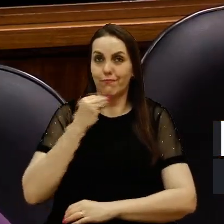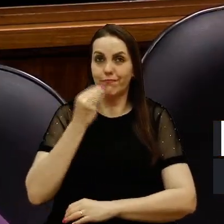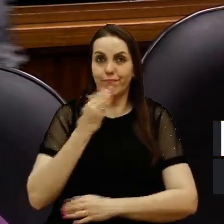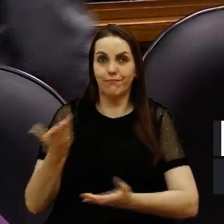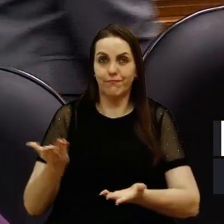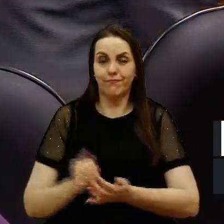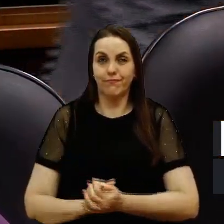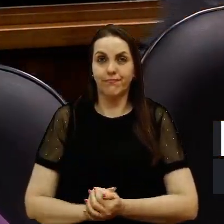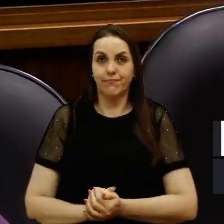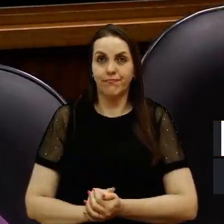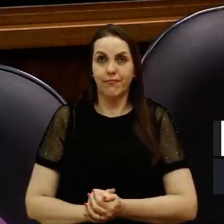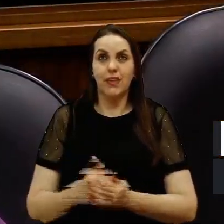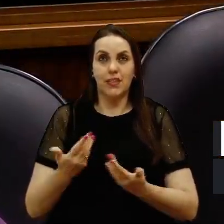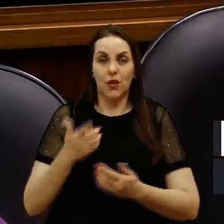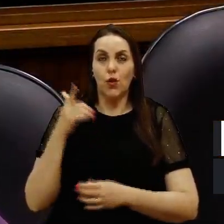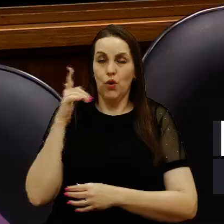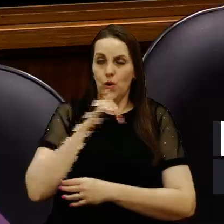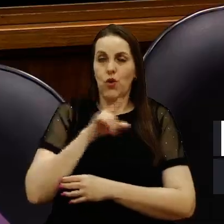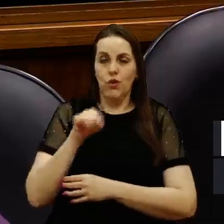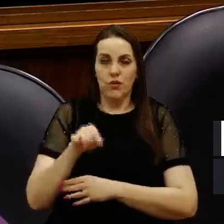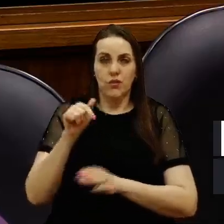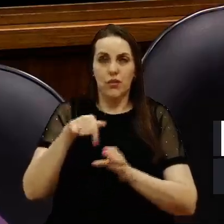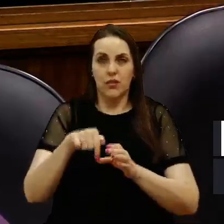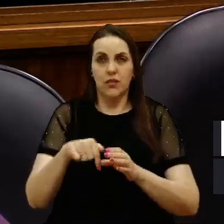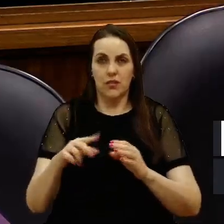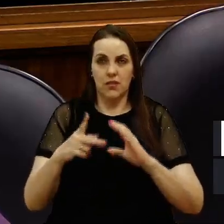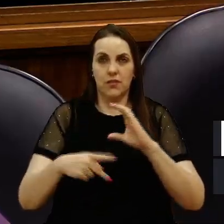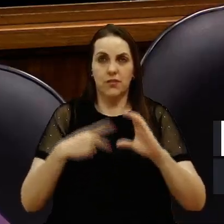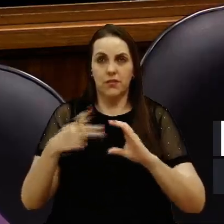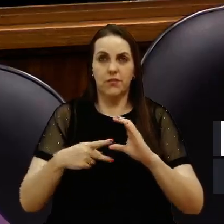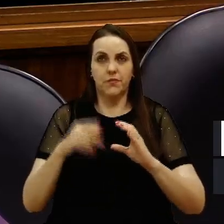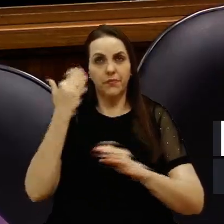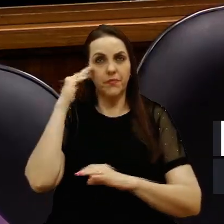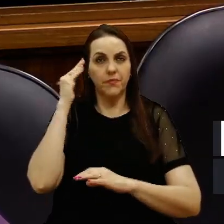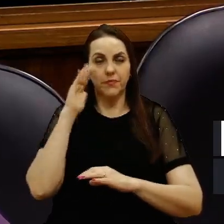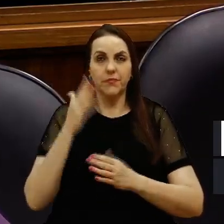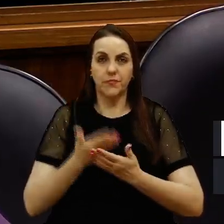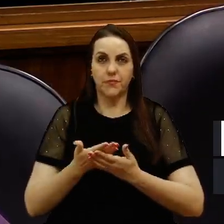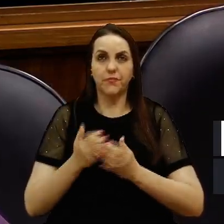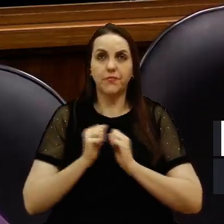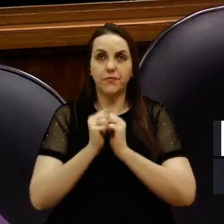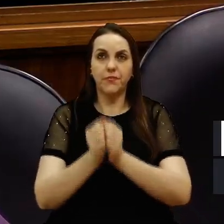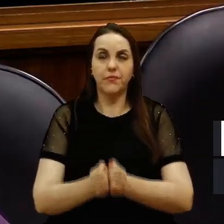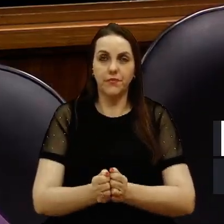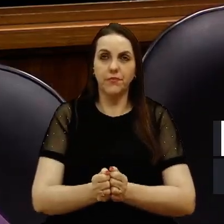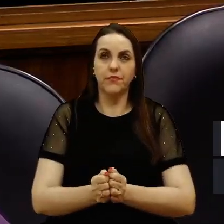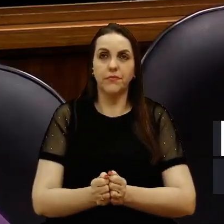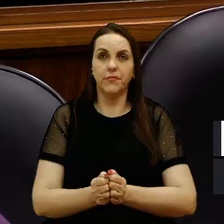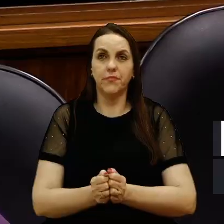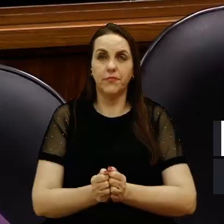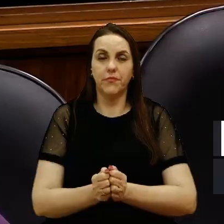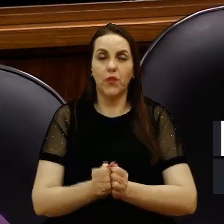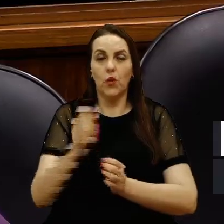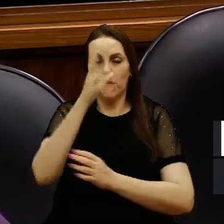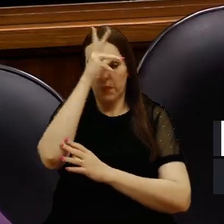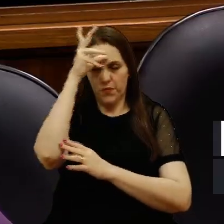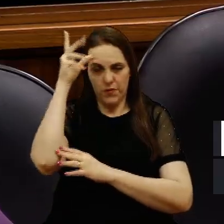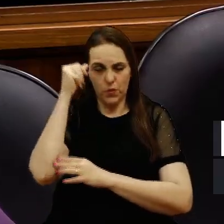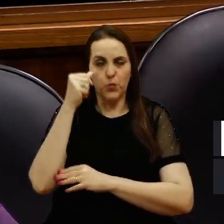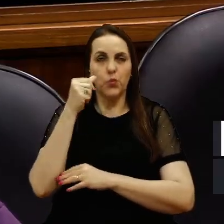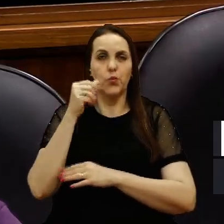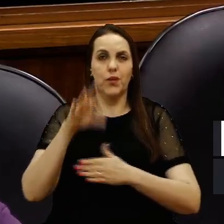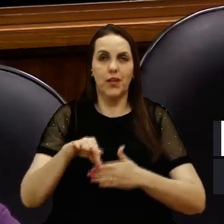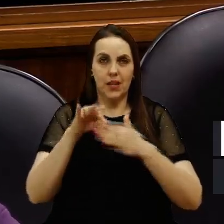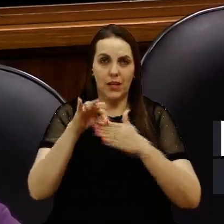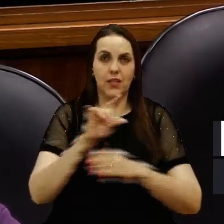estrutura. Então, que a gente consiga, aqui dentro, entender, juntamente, inclusive, com o Executivo,